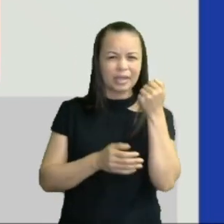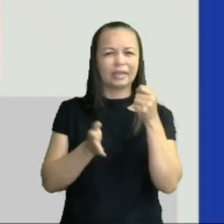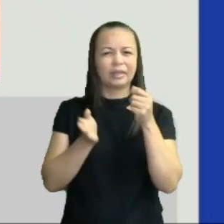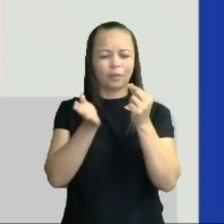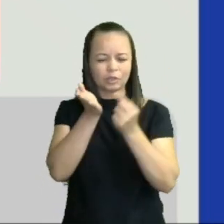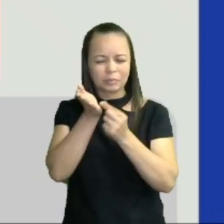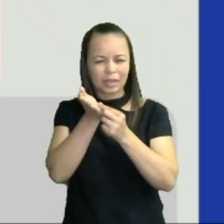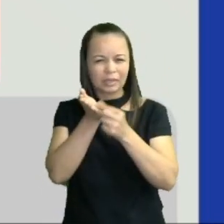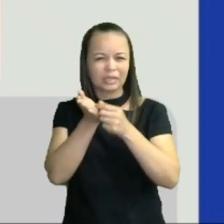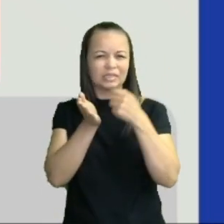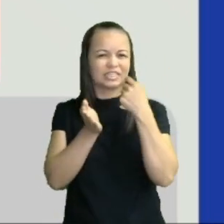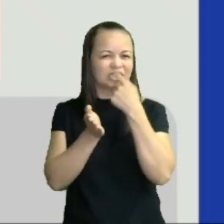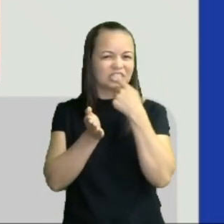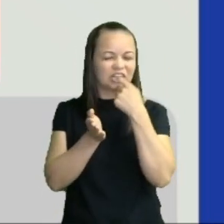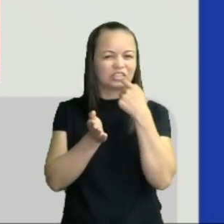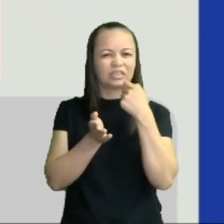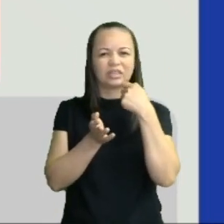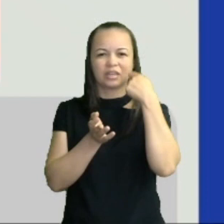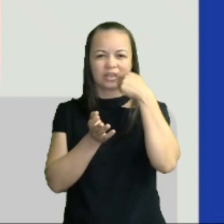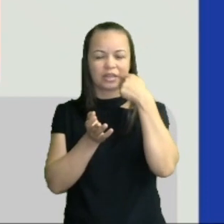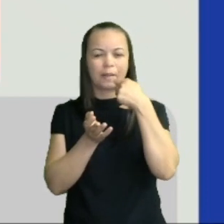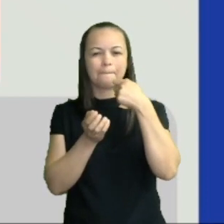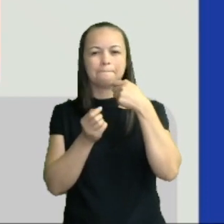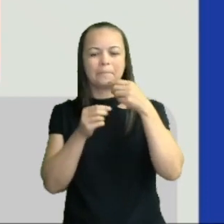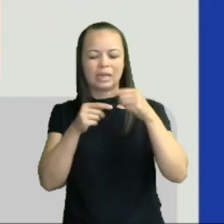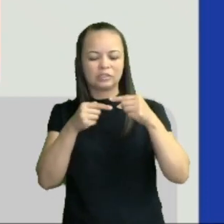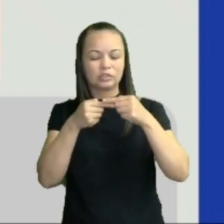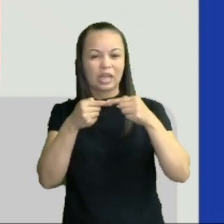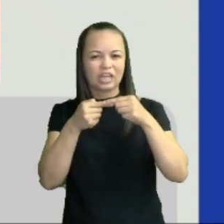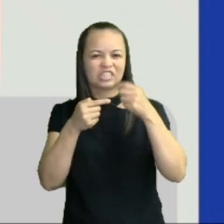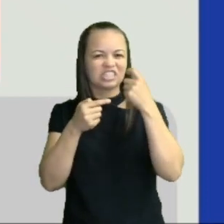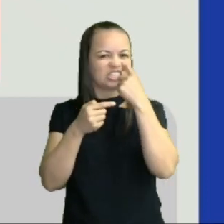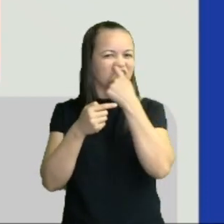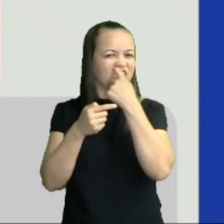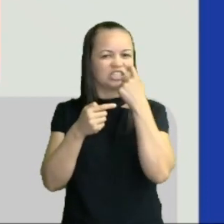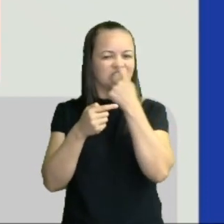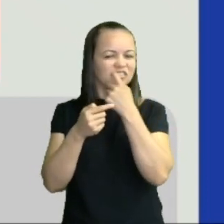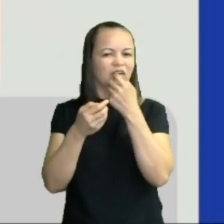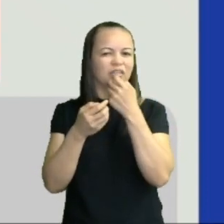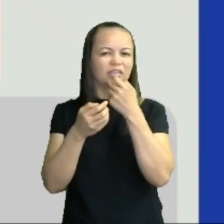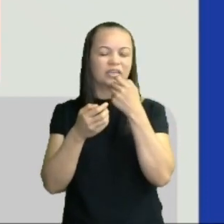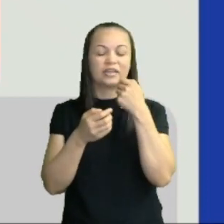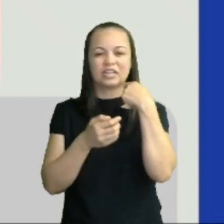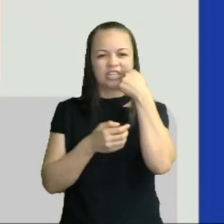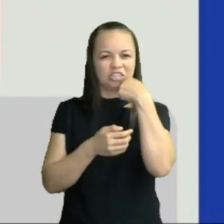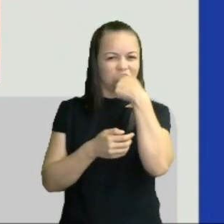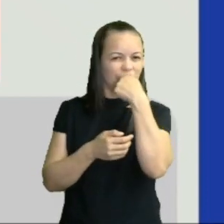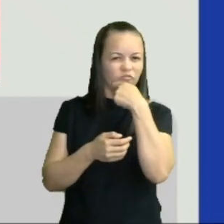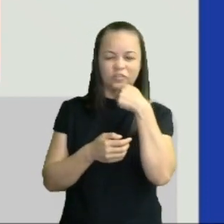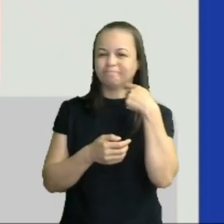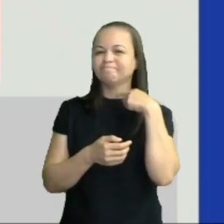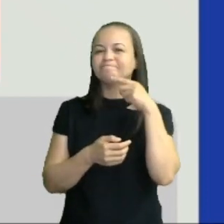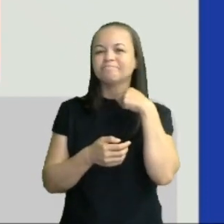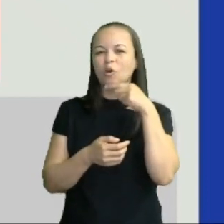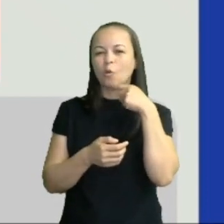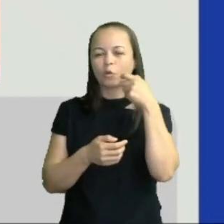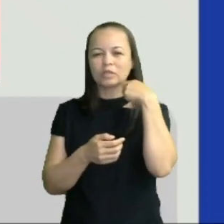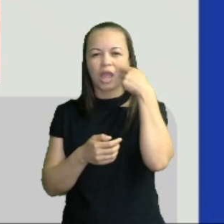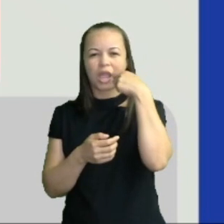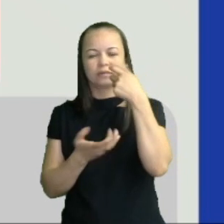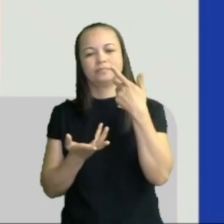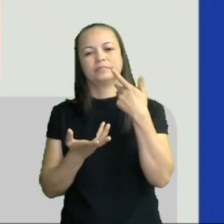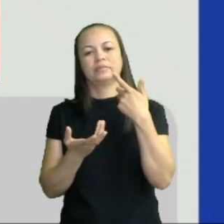no nosso dente, ao redor, perto da gengiva, que a escova não consegue alcançar, não consegue